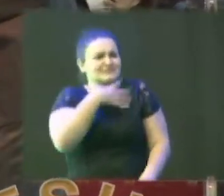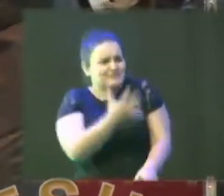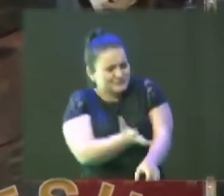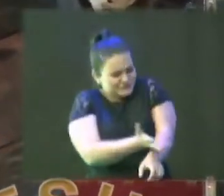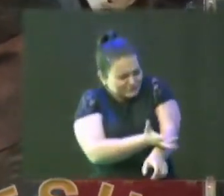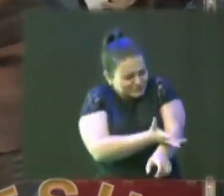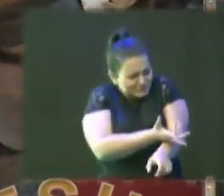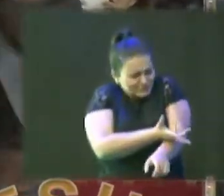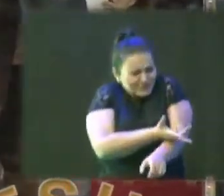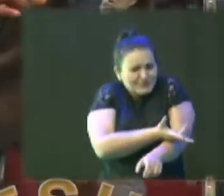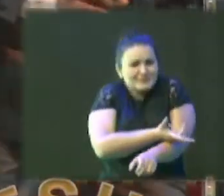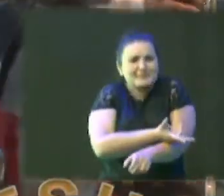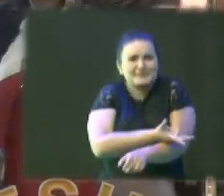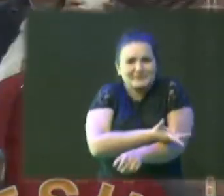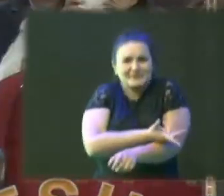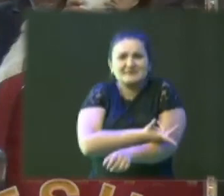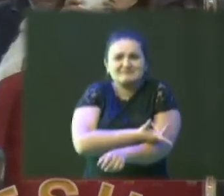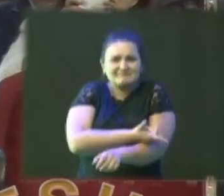alegrando.